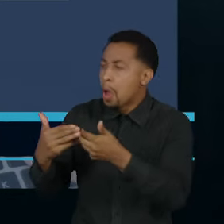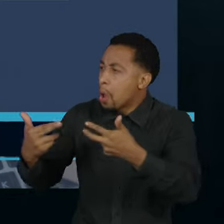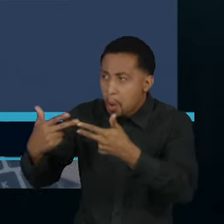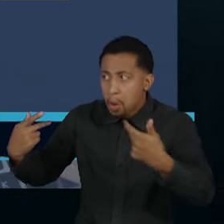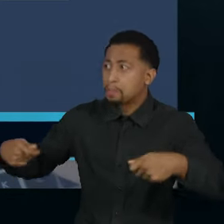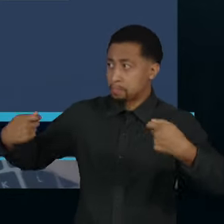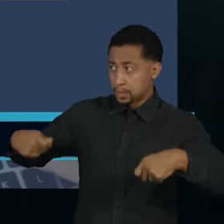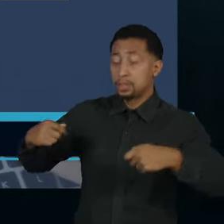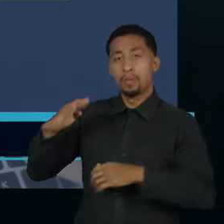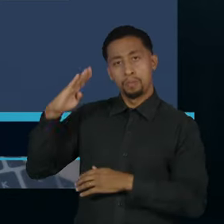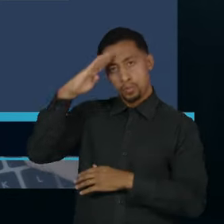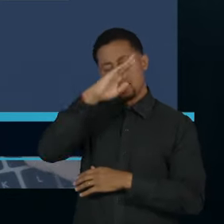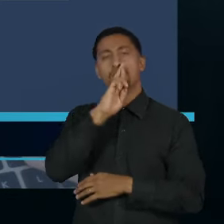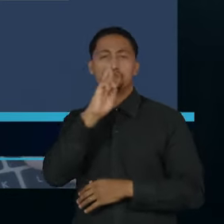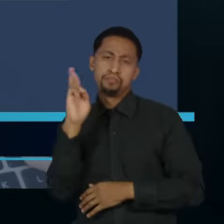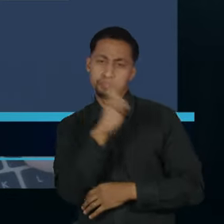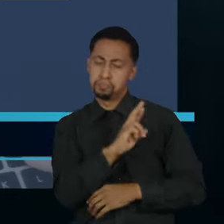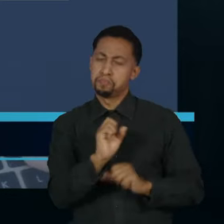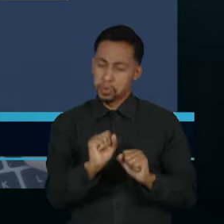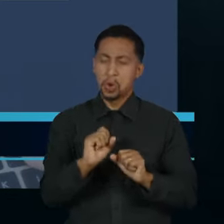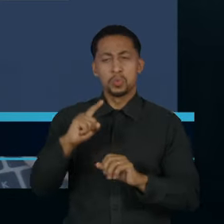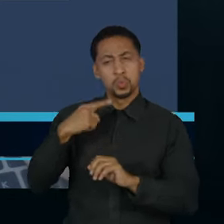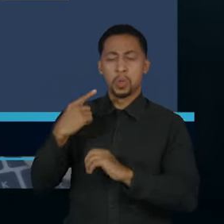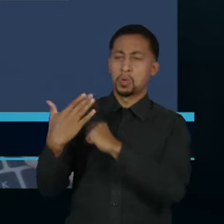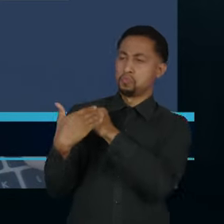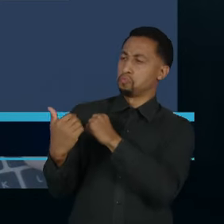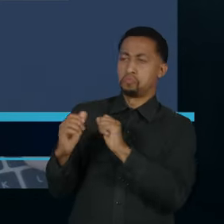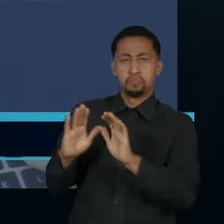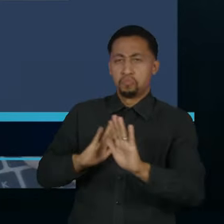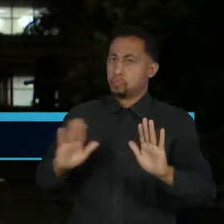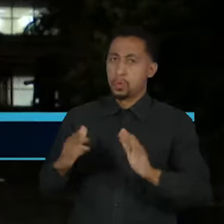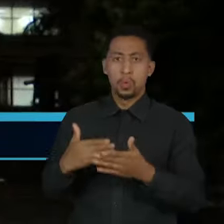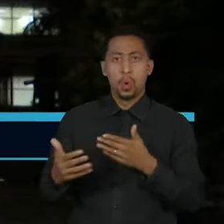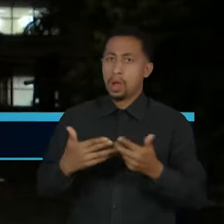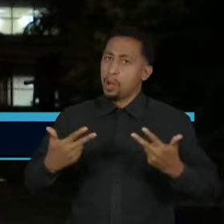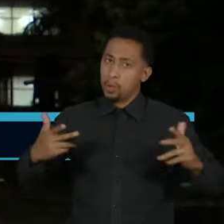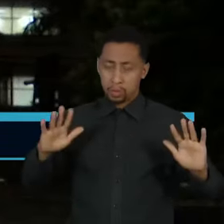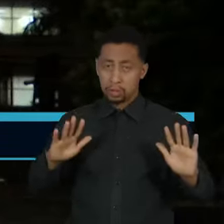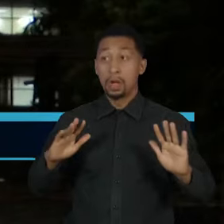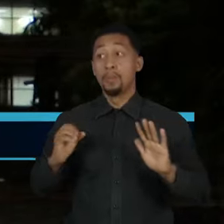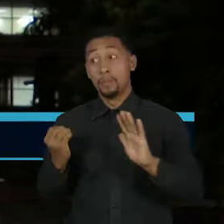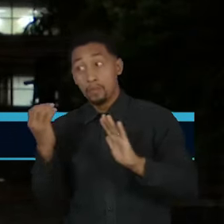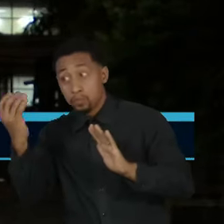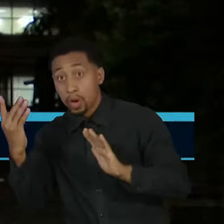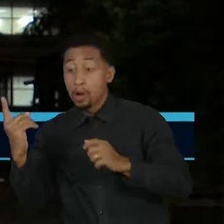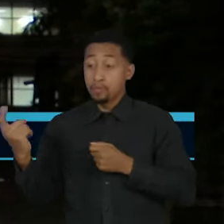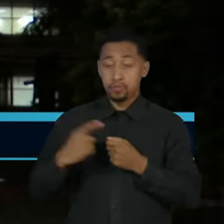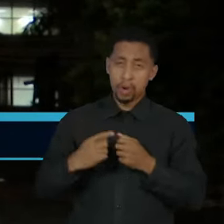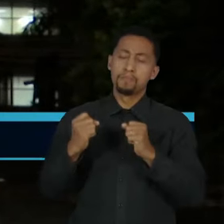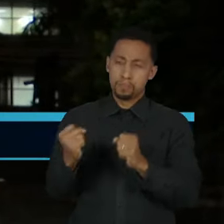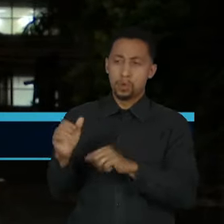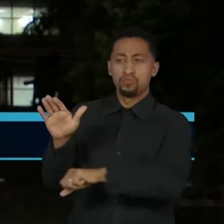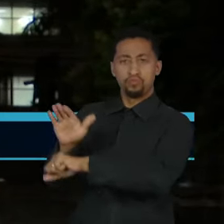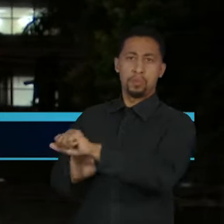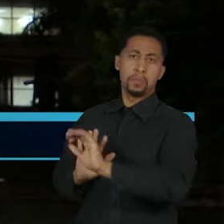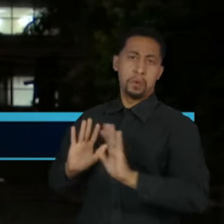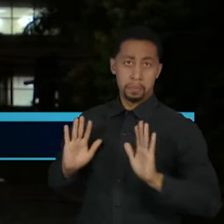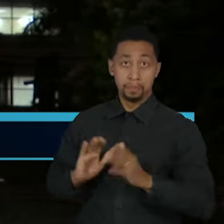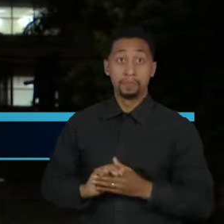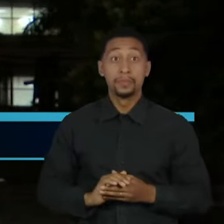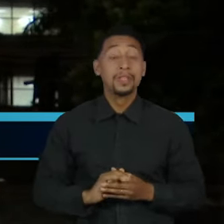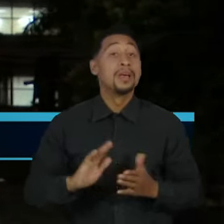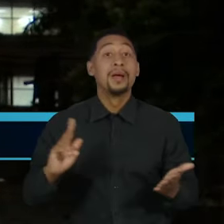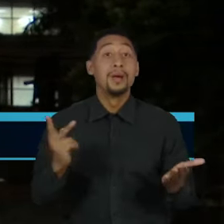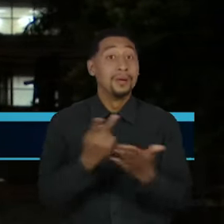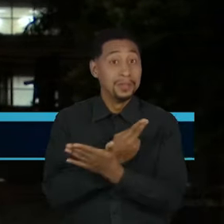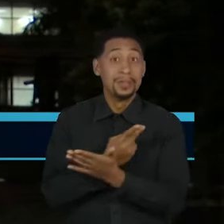ou diligência judicial, se necessárias, antes ou após a viagem. O pedido foi protocolado na segunda-feira, mesmo dia em que o